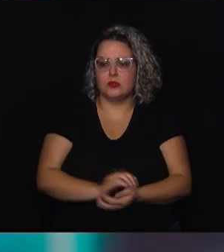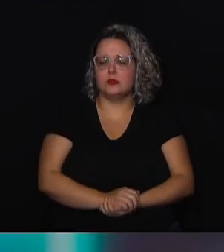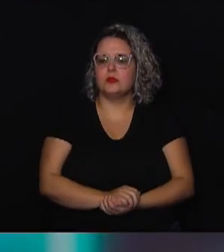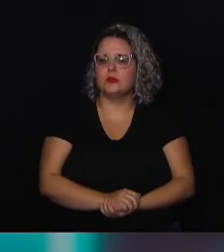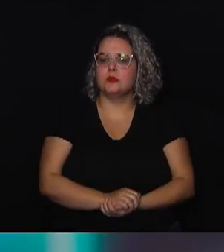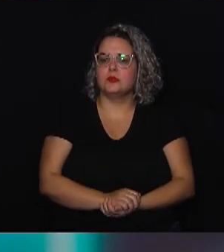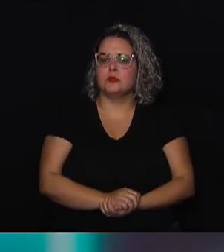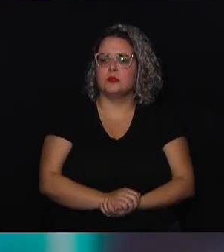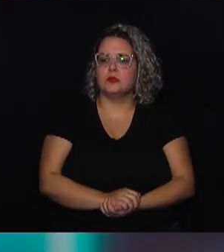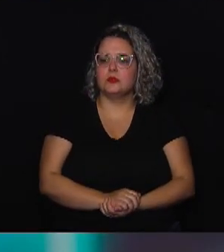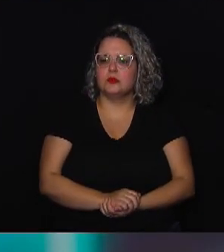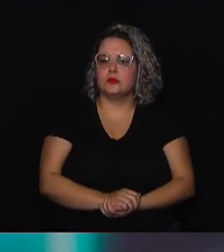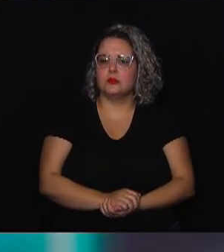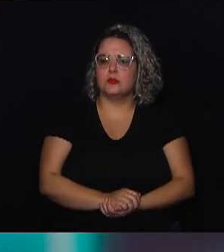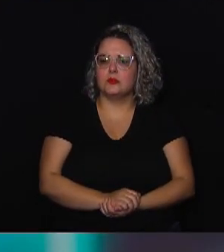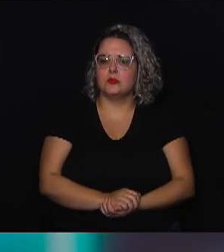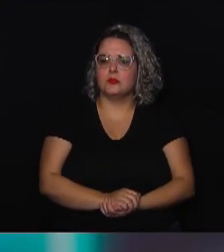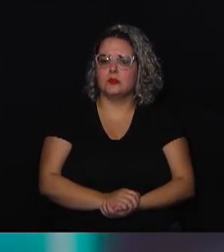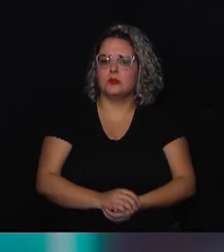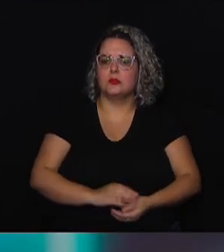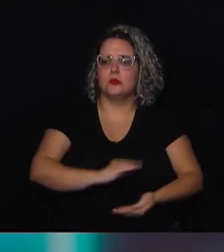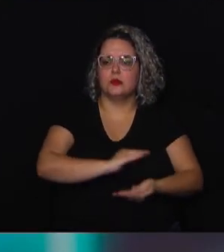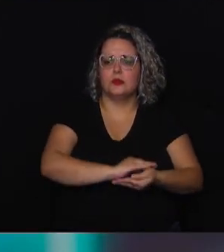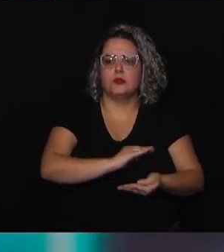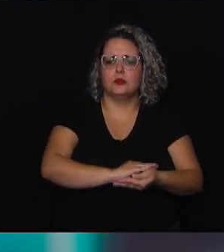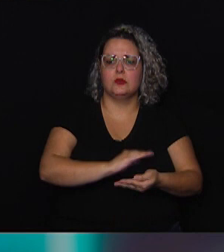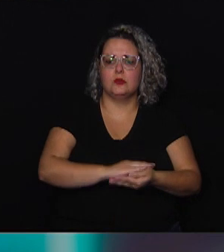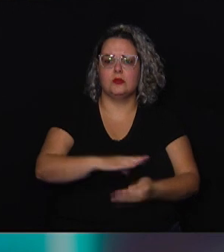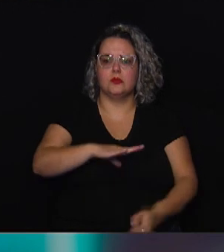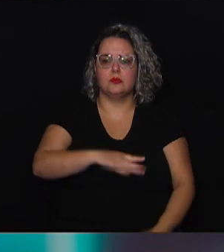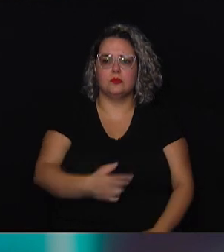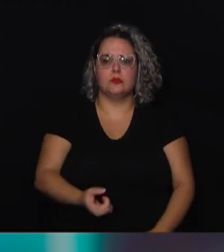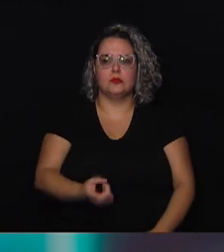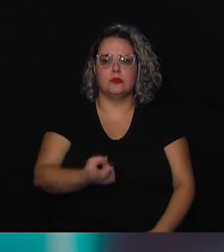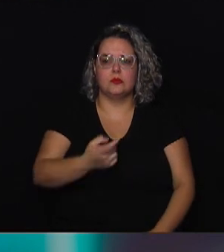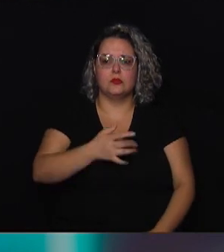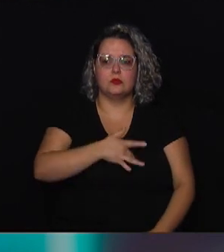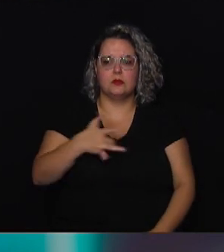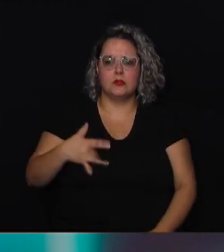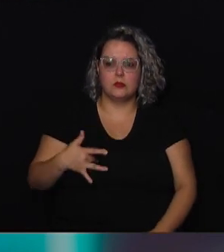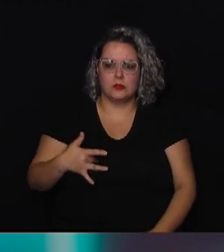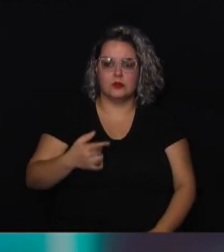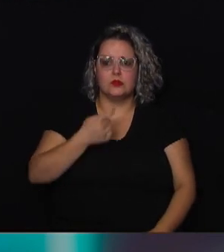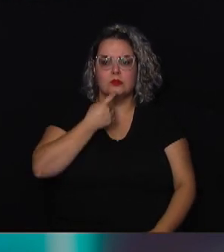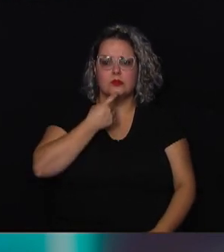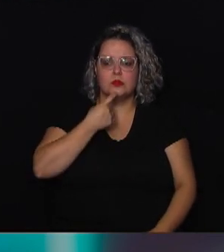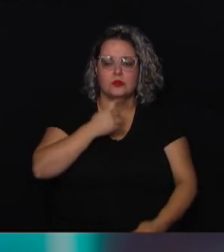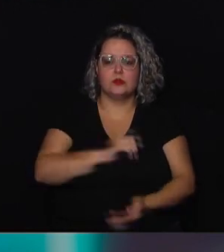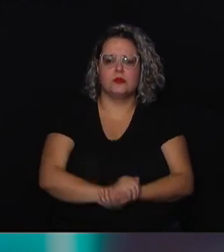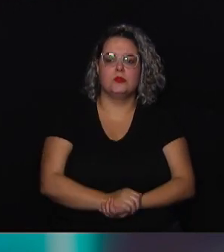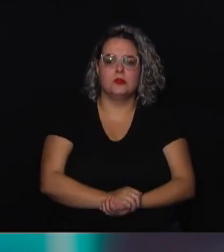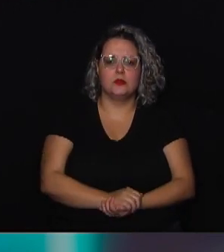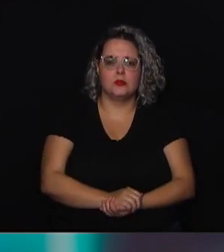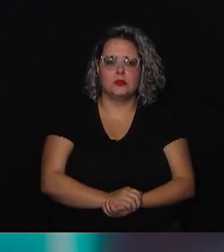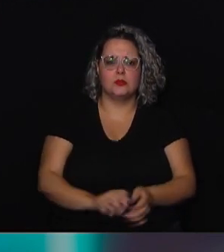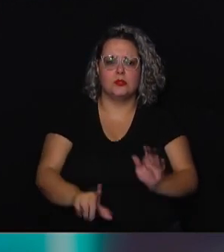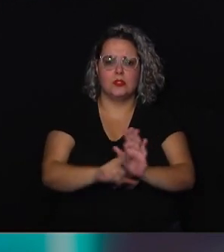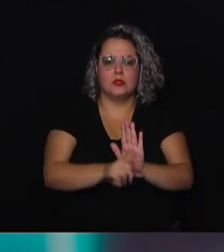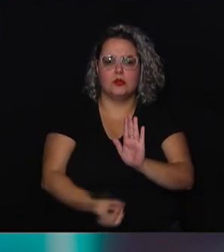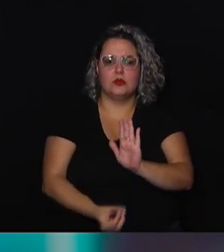Saúde, o Fundo Municipal de Saúde e a sua conformação, né, com a sua lei de criação,